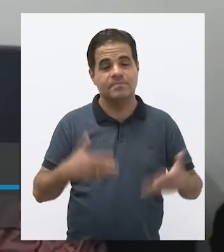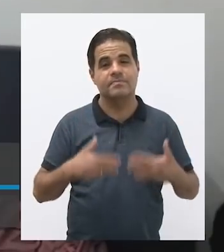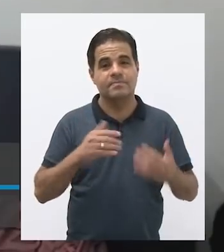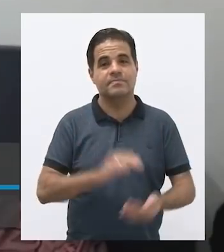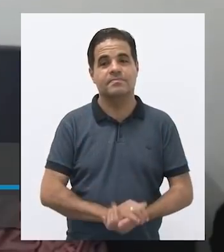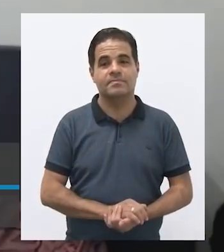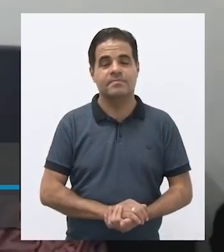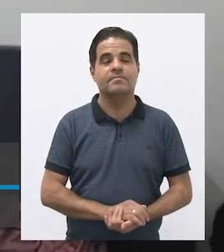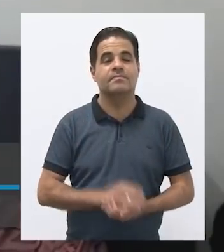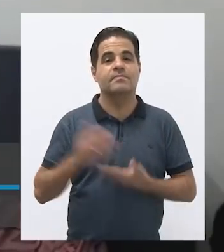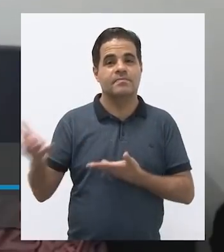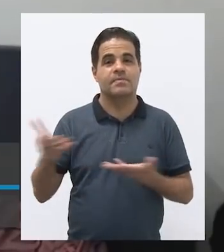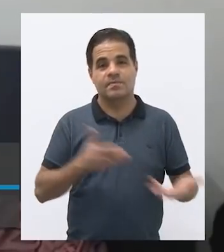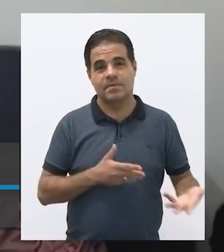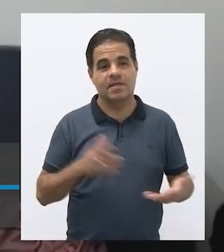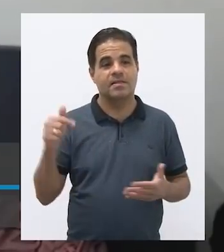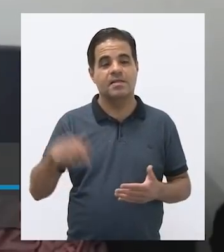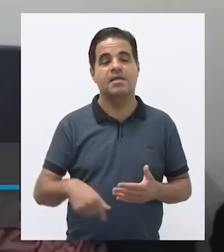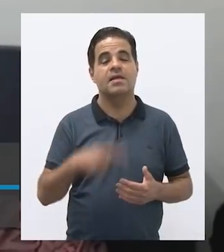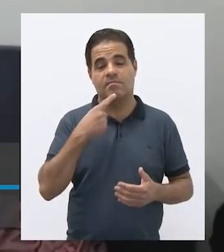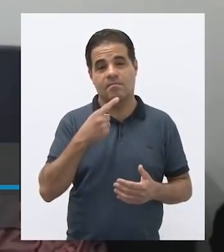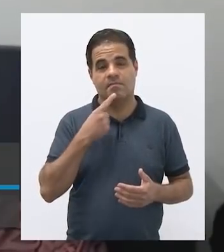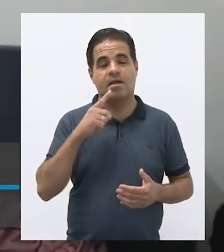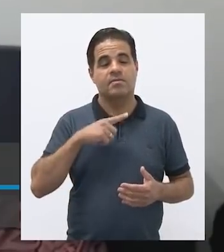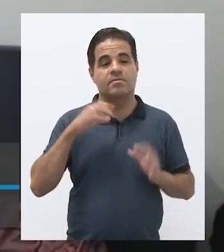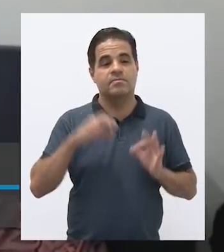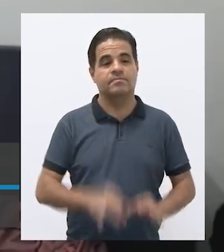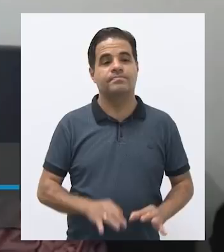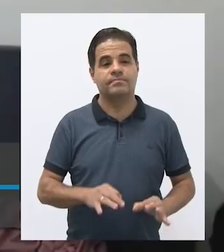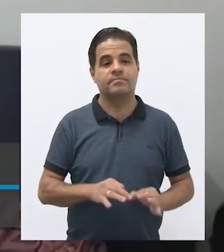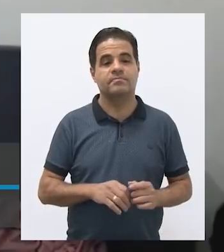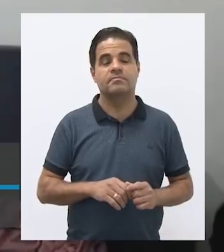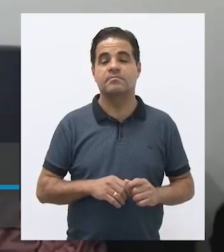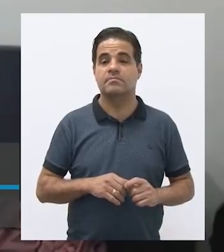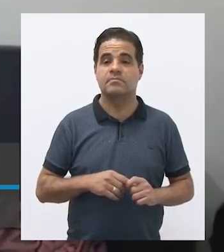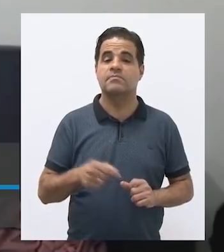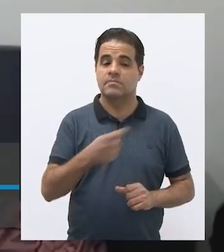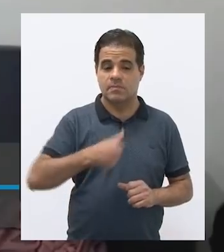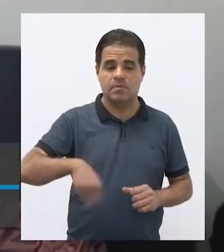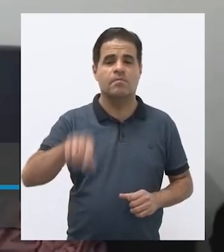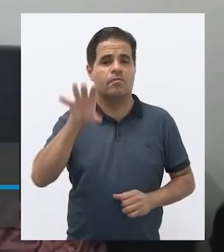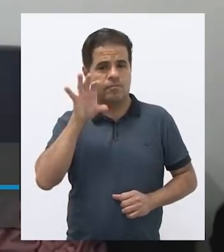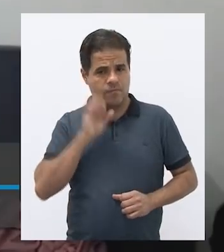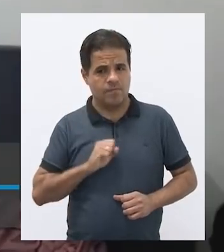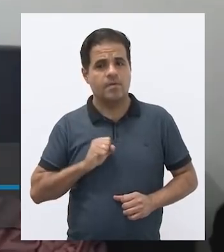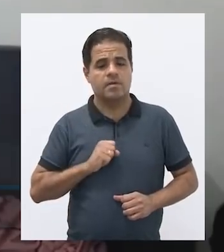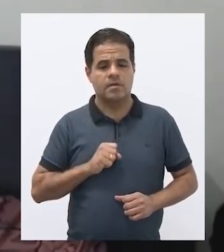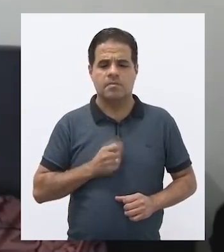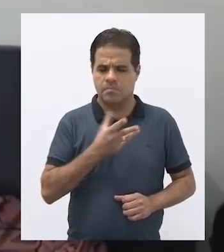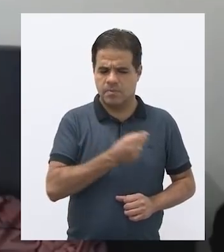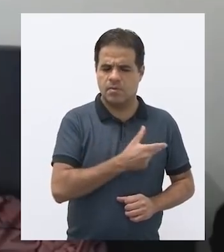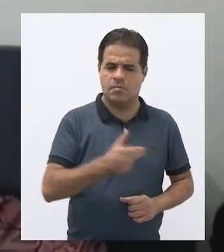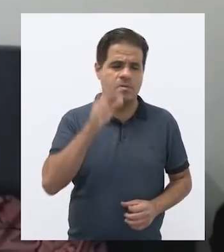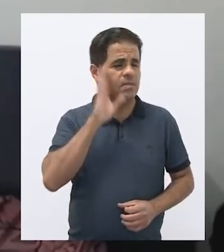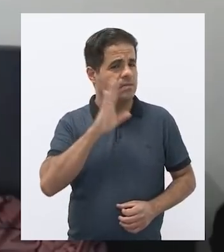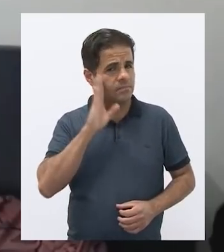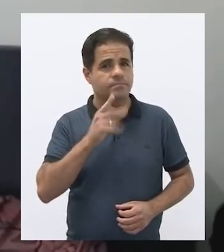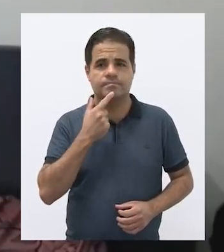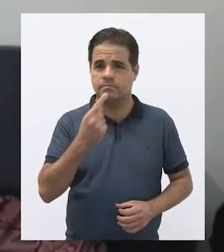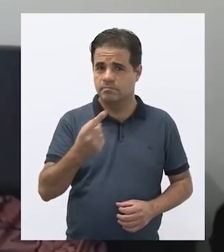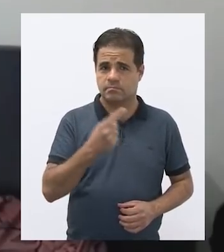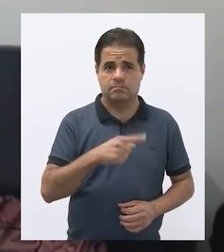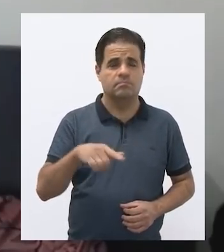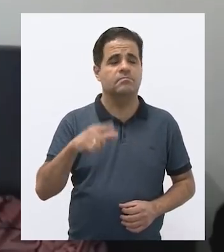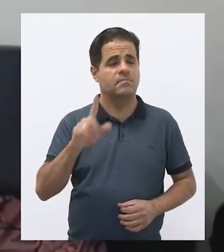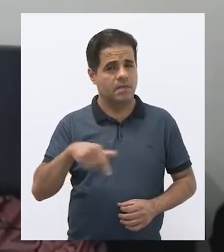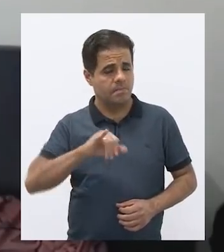nosso convidado que vai falar. Eu tenho certeza aqui que a gente vai ouvir muita coisa legal e vai